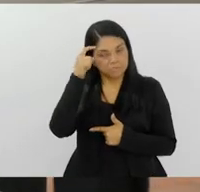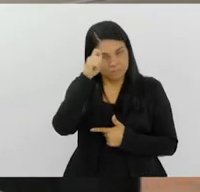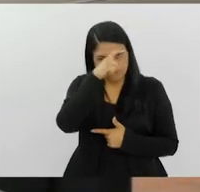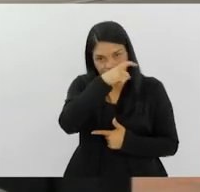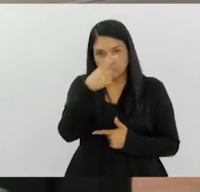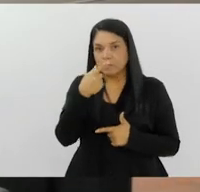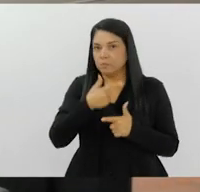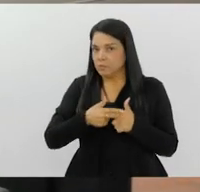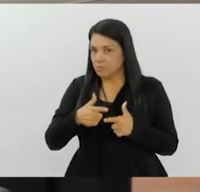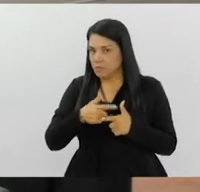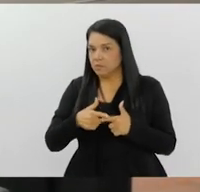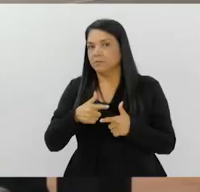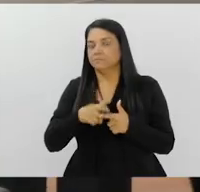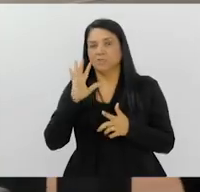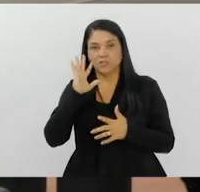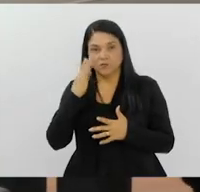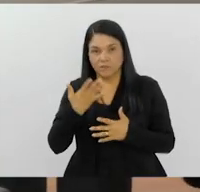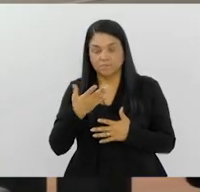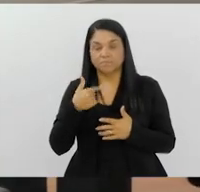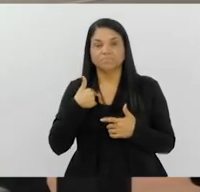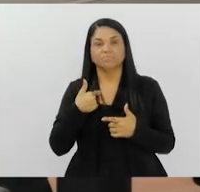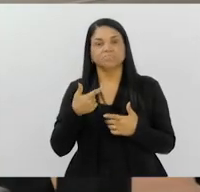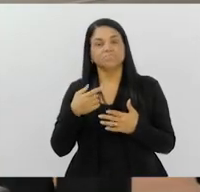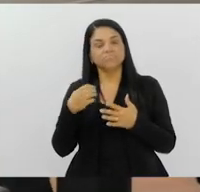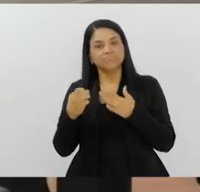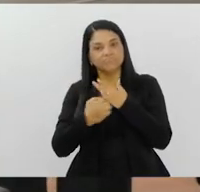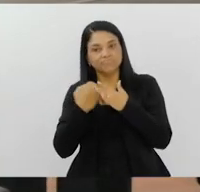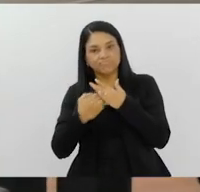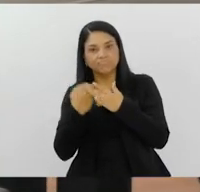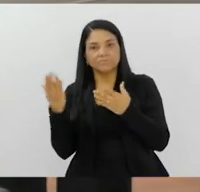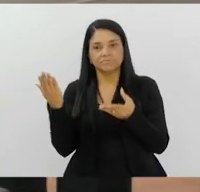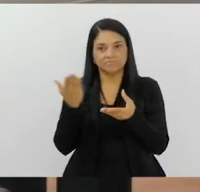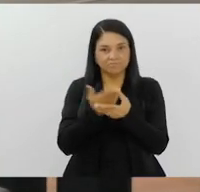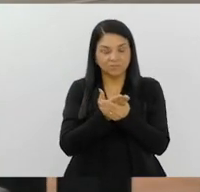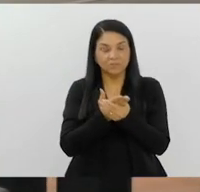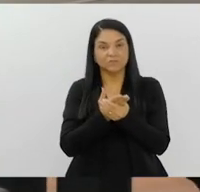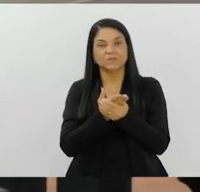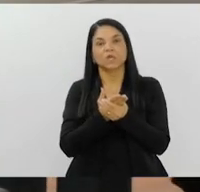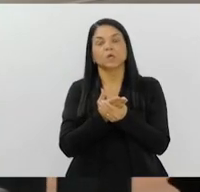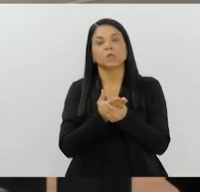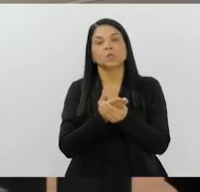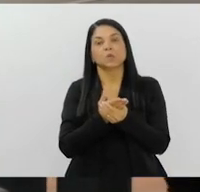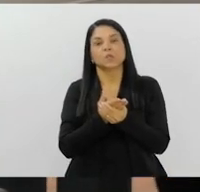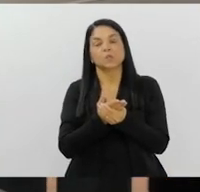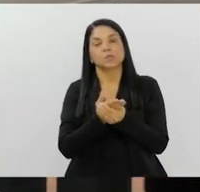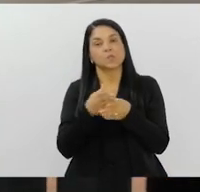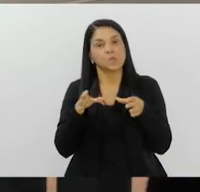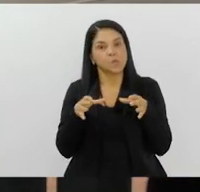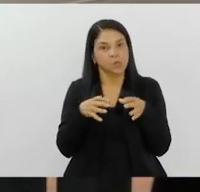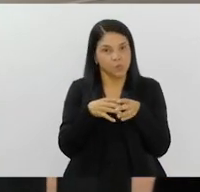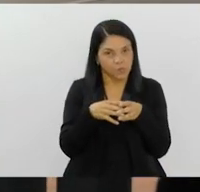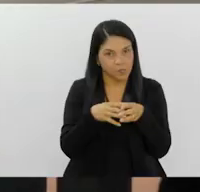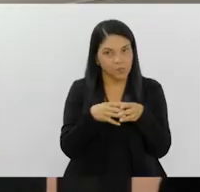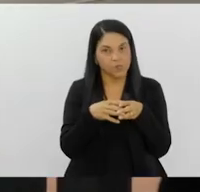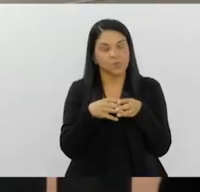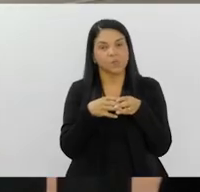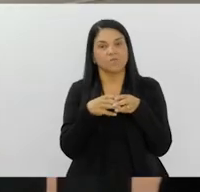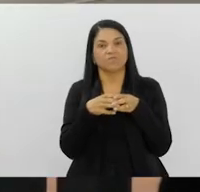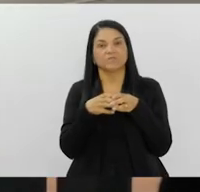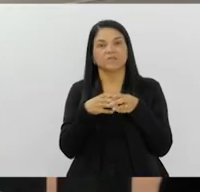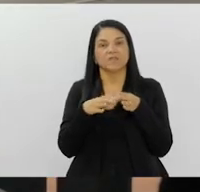fato e nós temos entrado contra essas empresas com danos coletivos isso tem sido eh